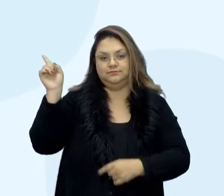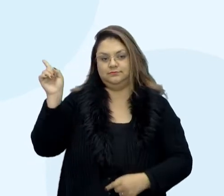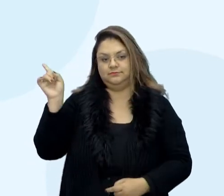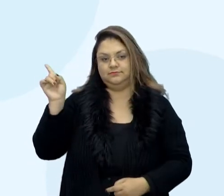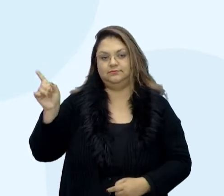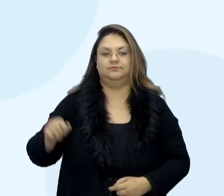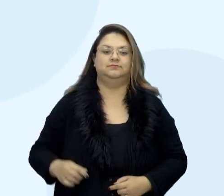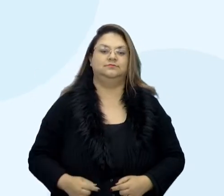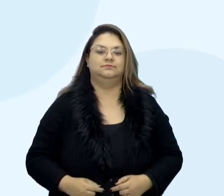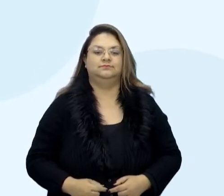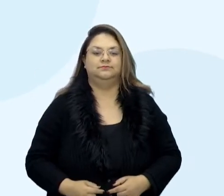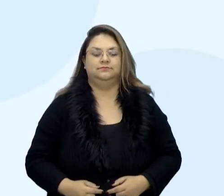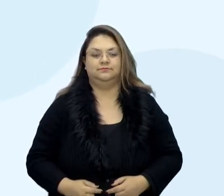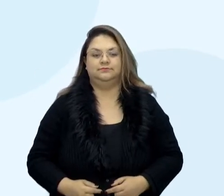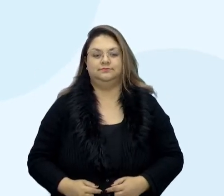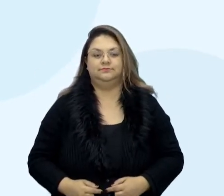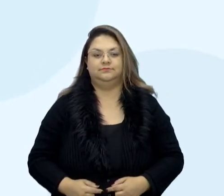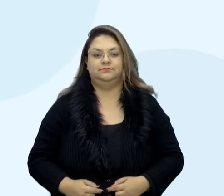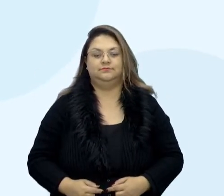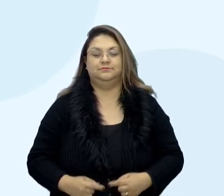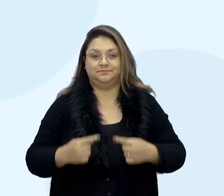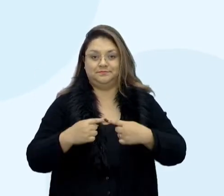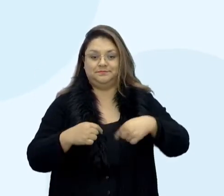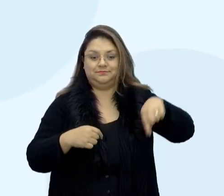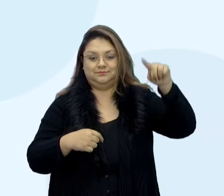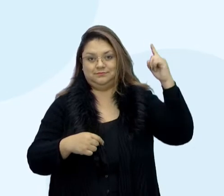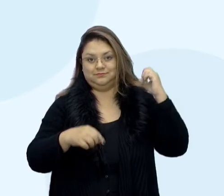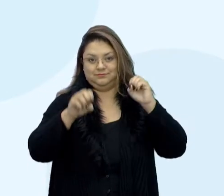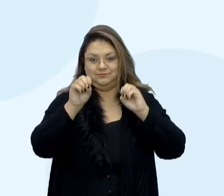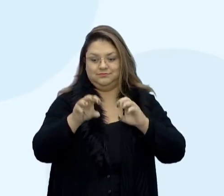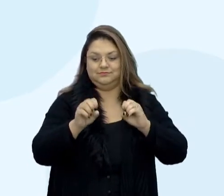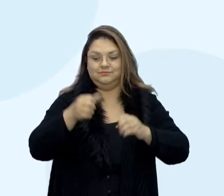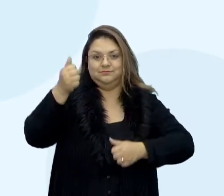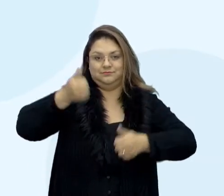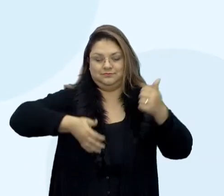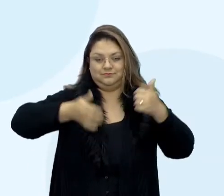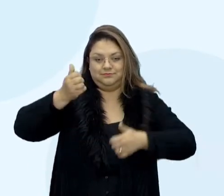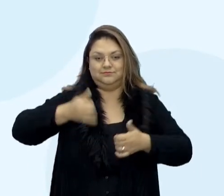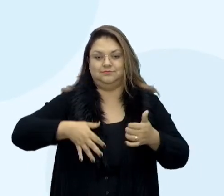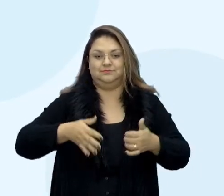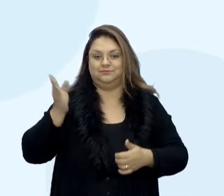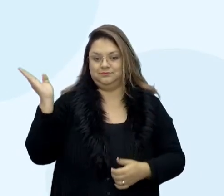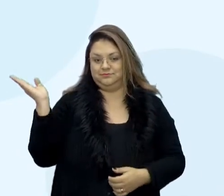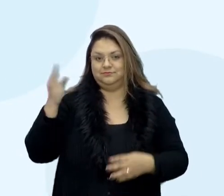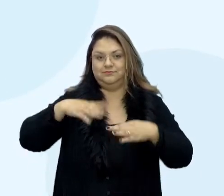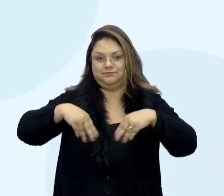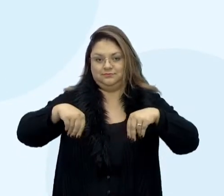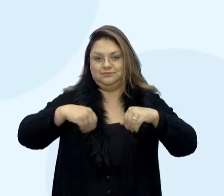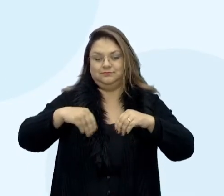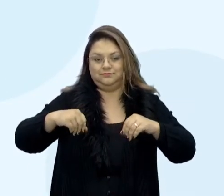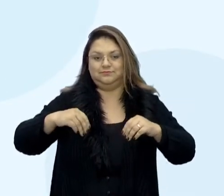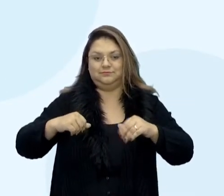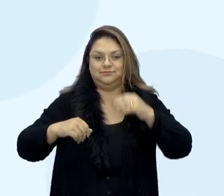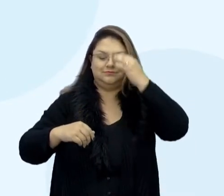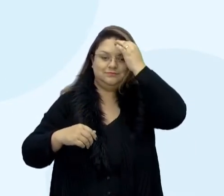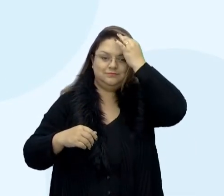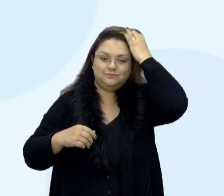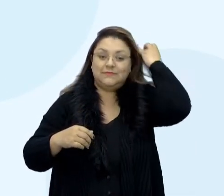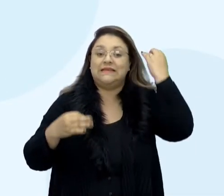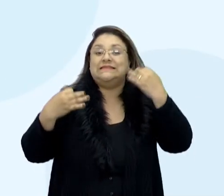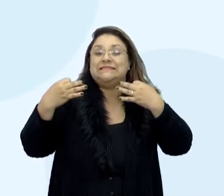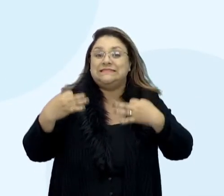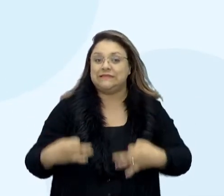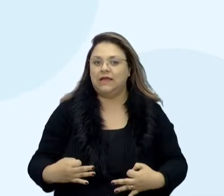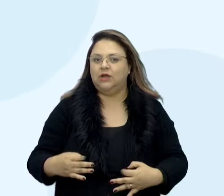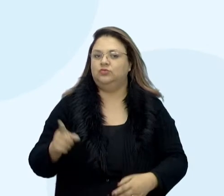aulas anteriores, né, do aterro sanitário, esse sim, né, que é a disposição